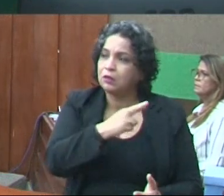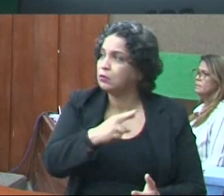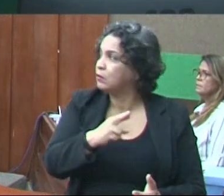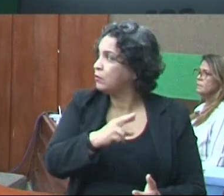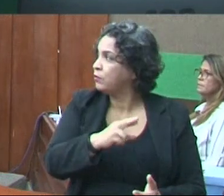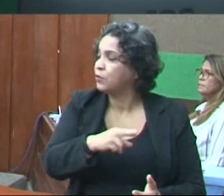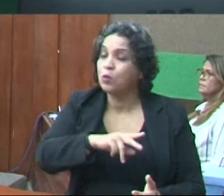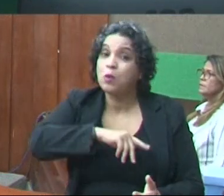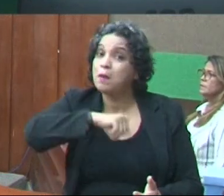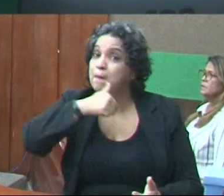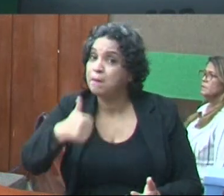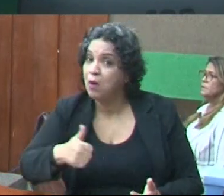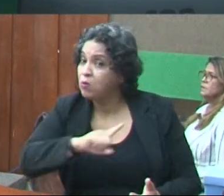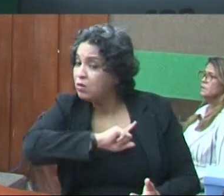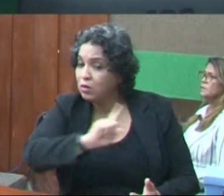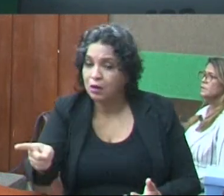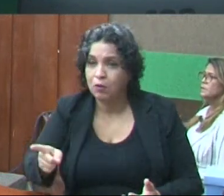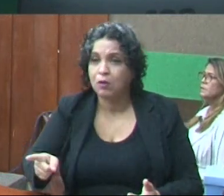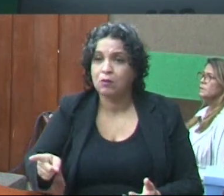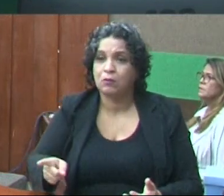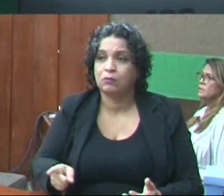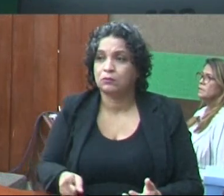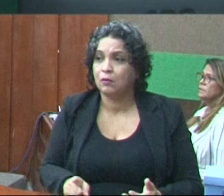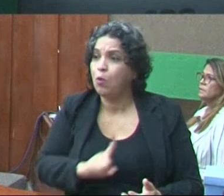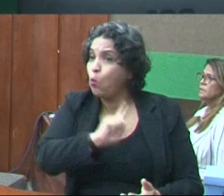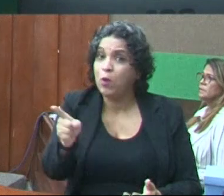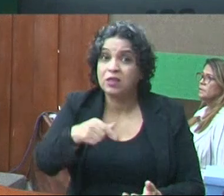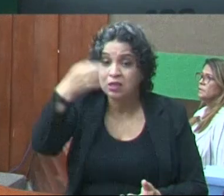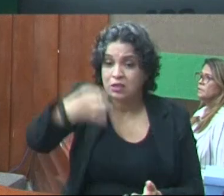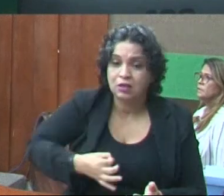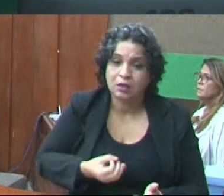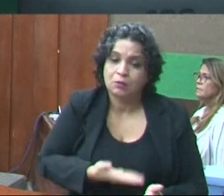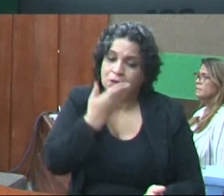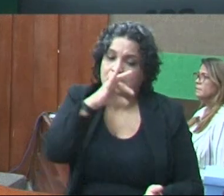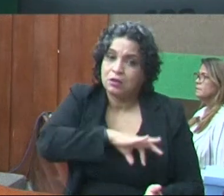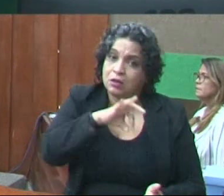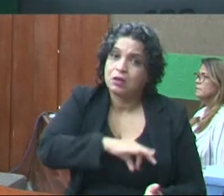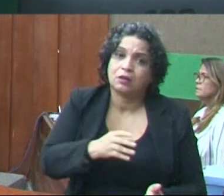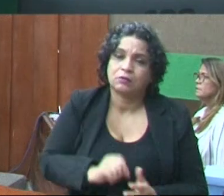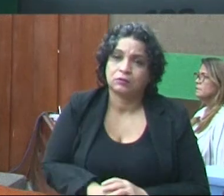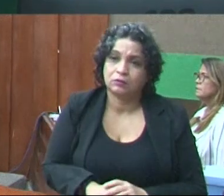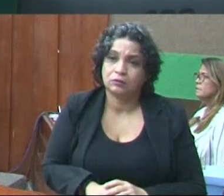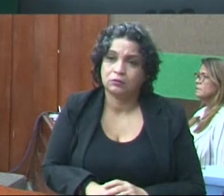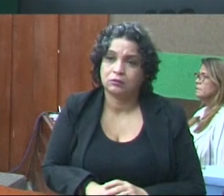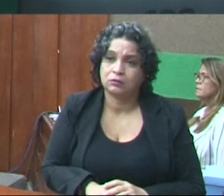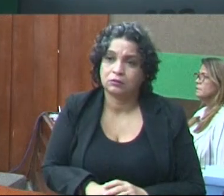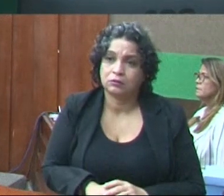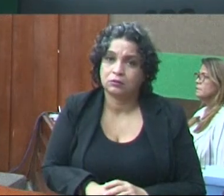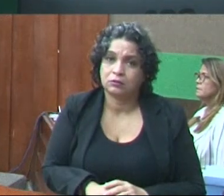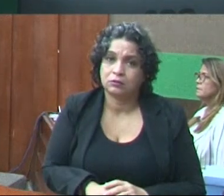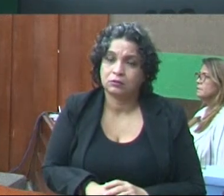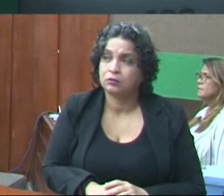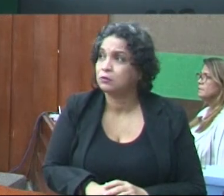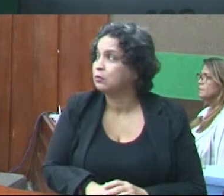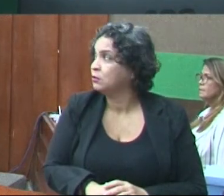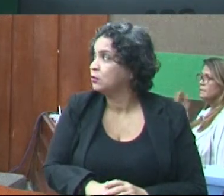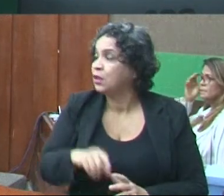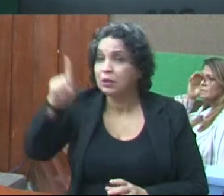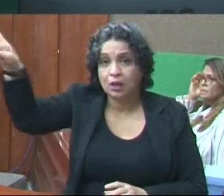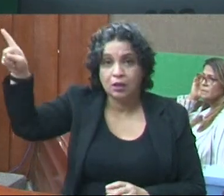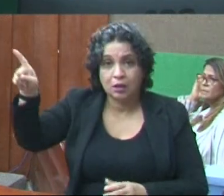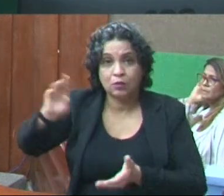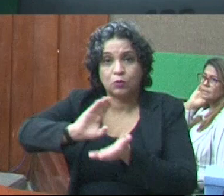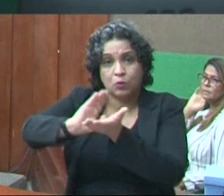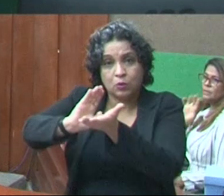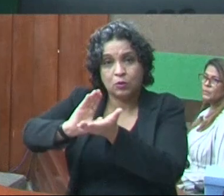Não é legal. Se não é legal aumentar o salário, se não é legal, cabia quem aumentar o salário? Está lá na decisão do